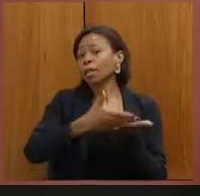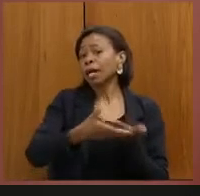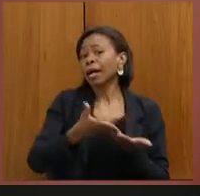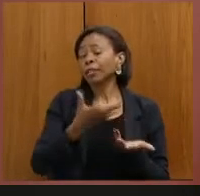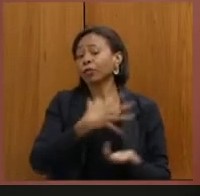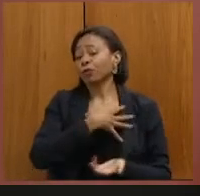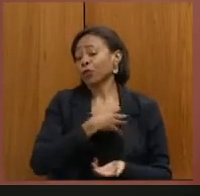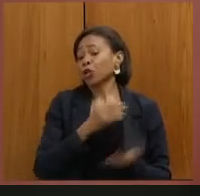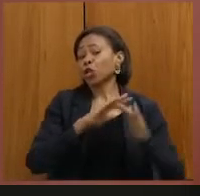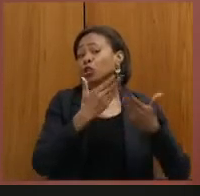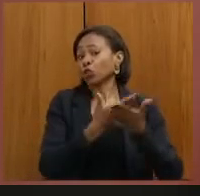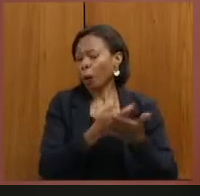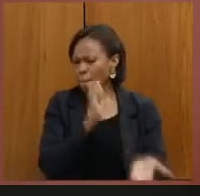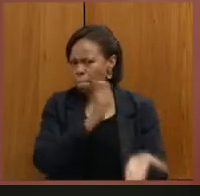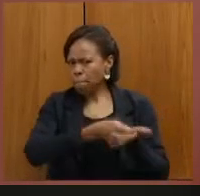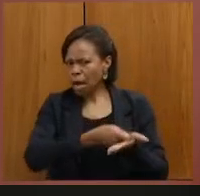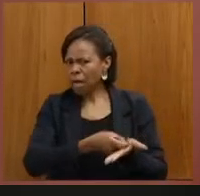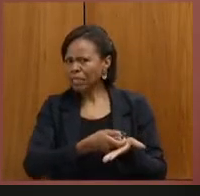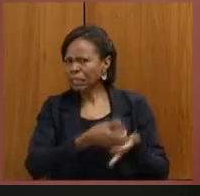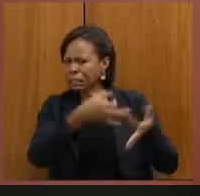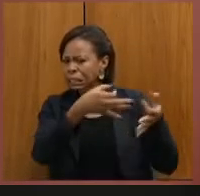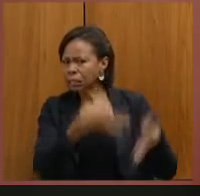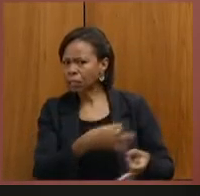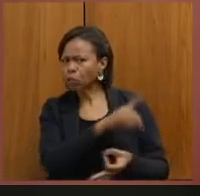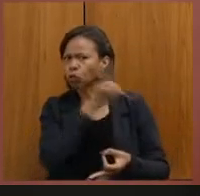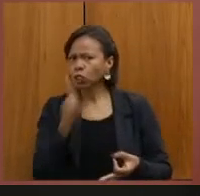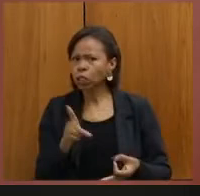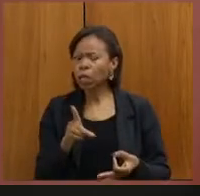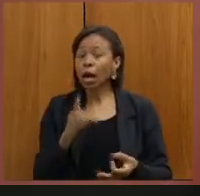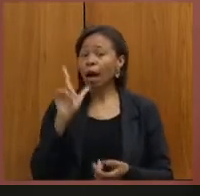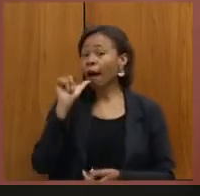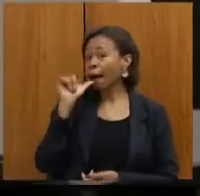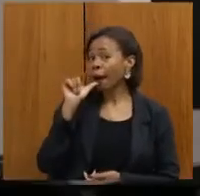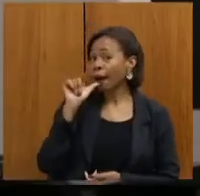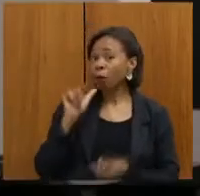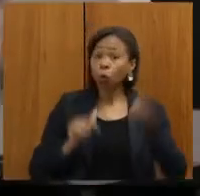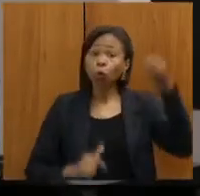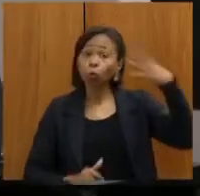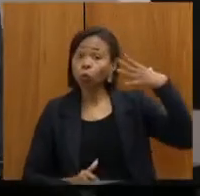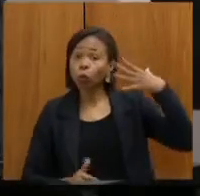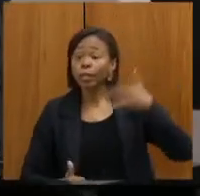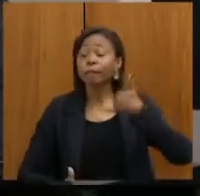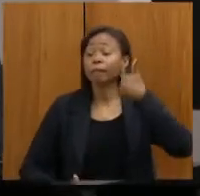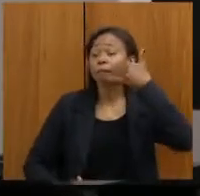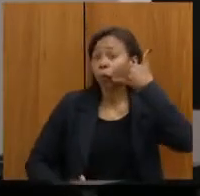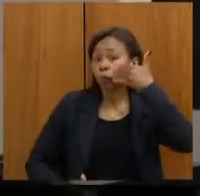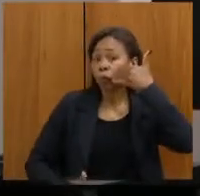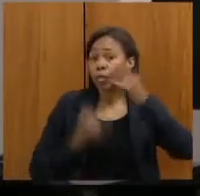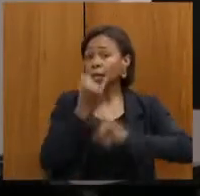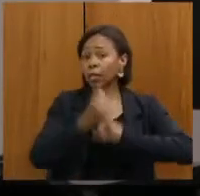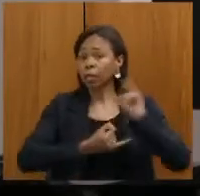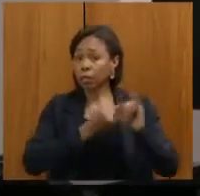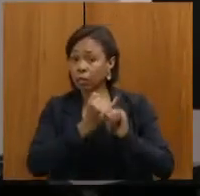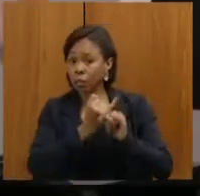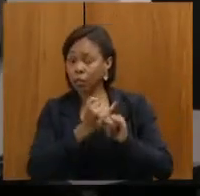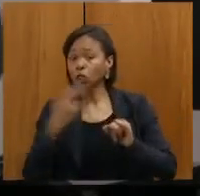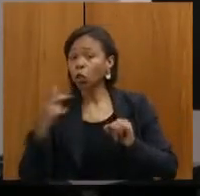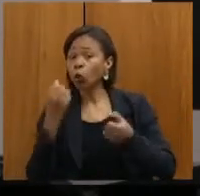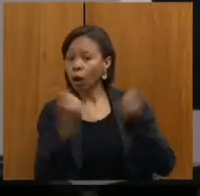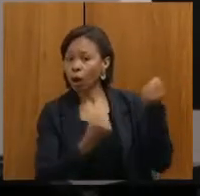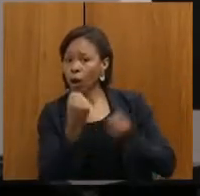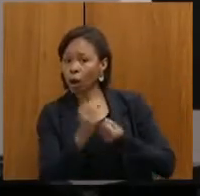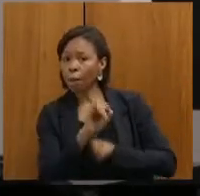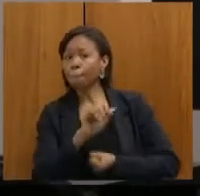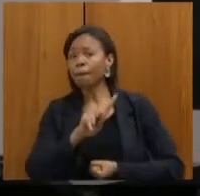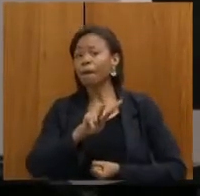à escola se você paga em dia a água a luz o telefone a internet o seu